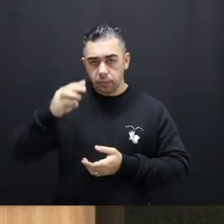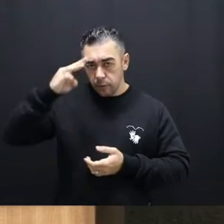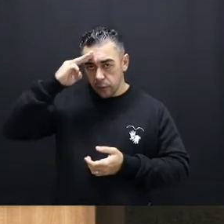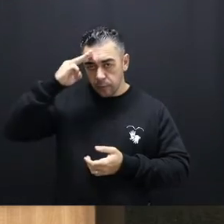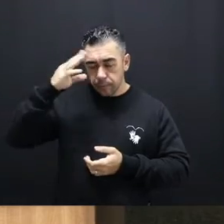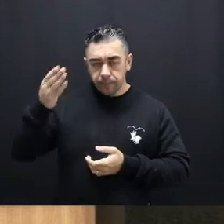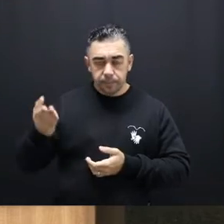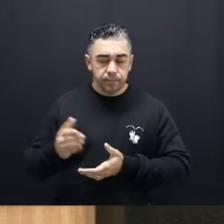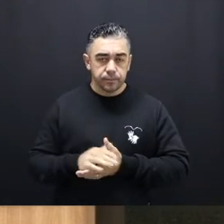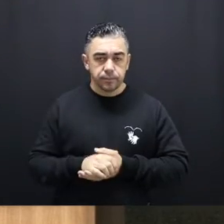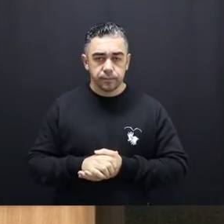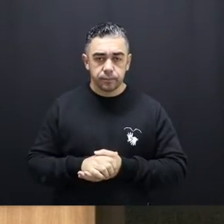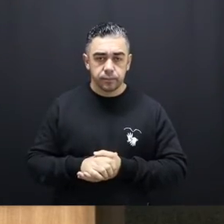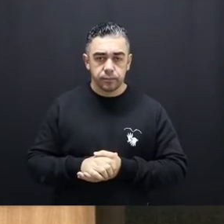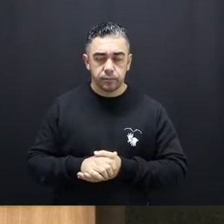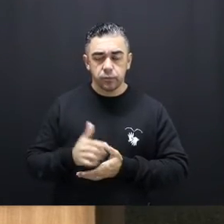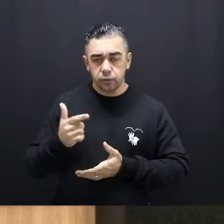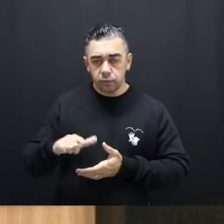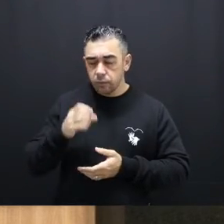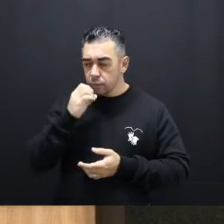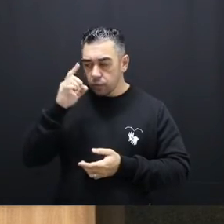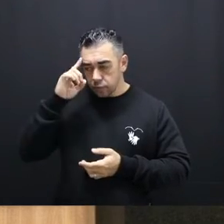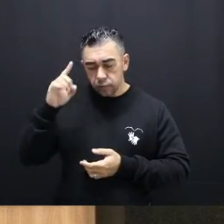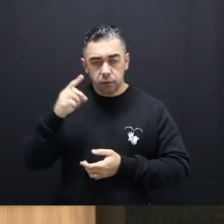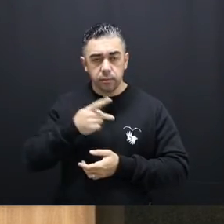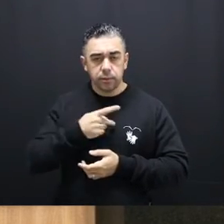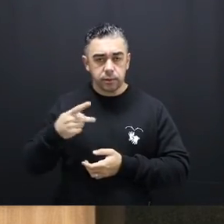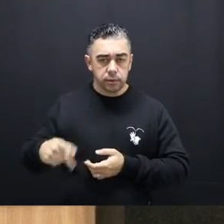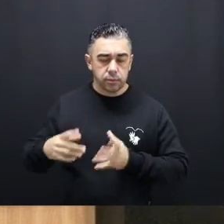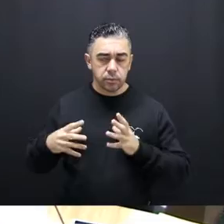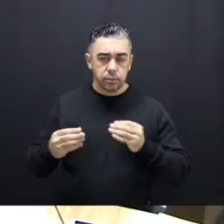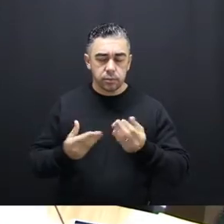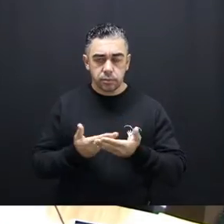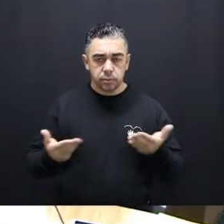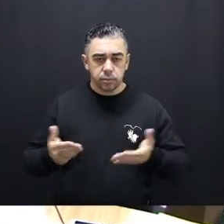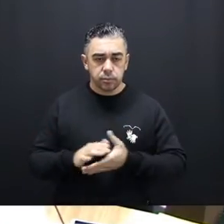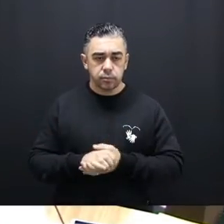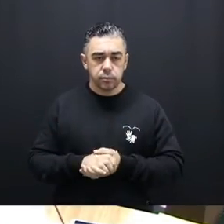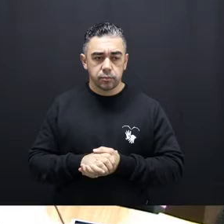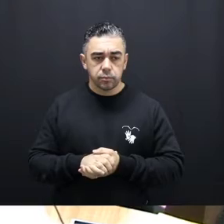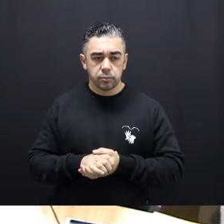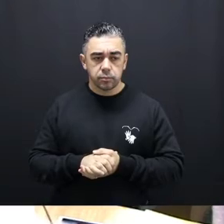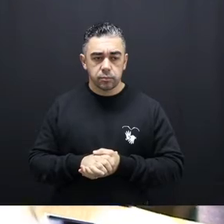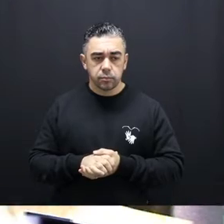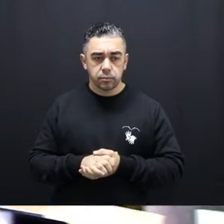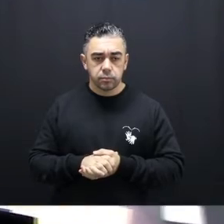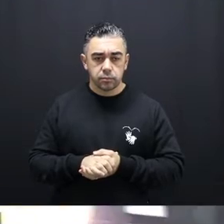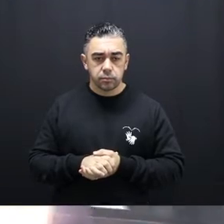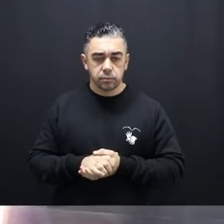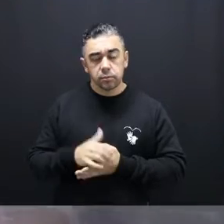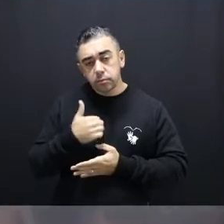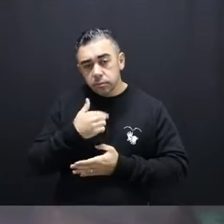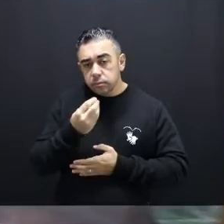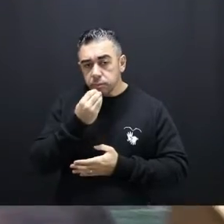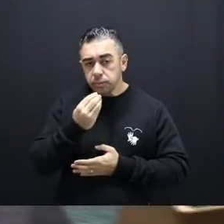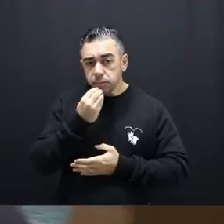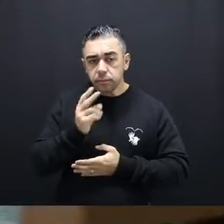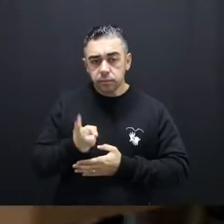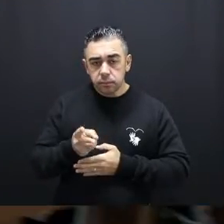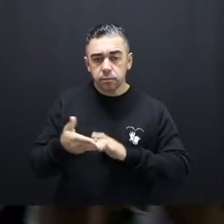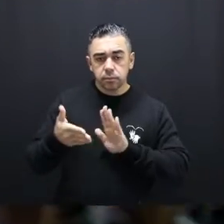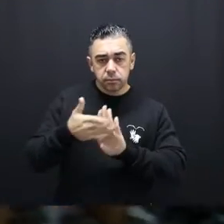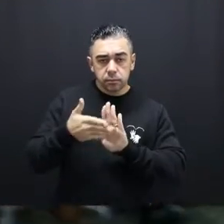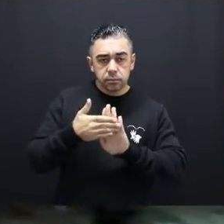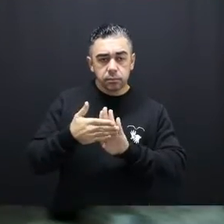Michel novamente Bom dia senhor presidente e nobres colegas bom pessoal eu procuro pautar sempre meu